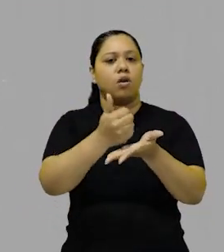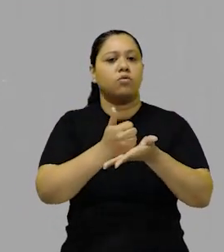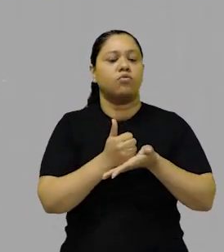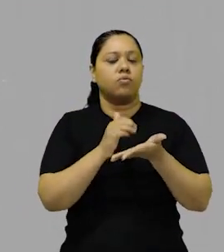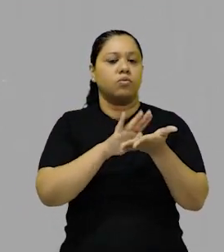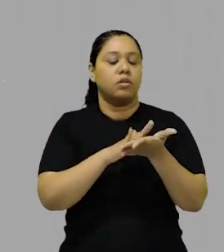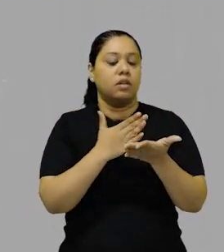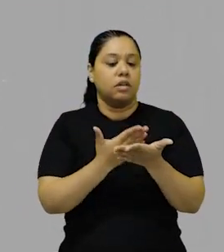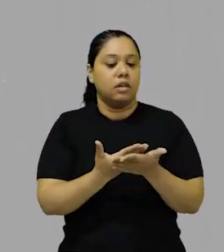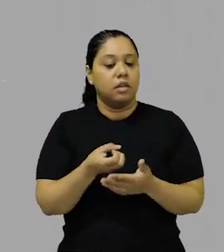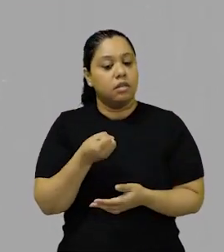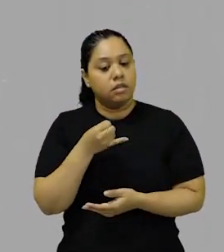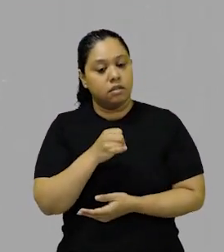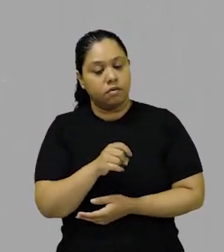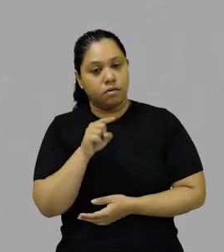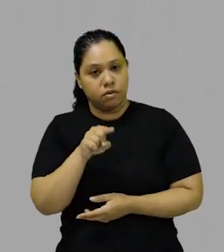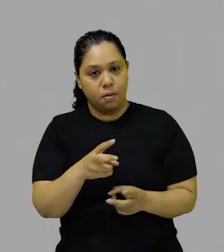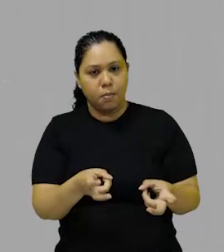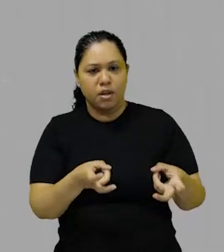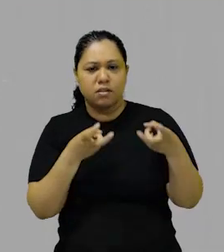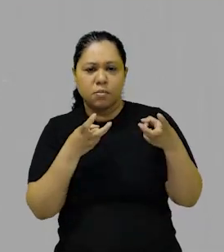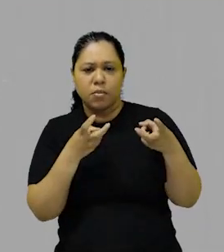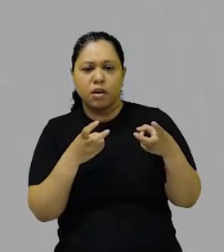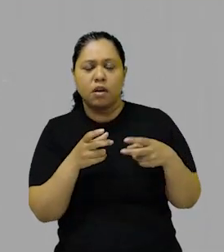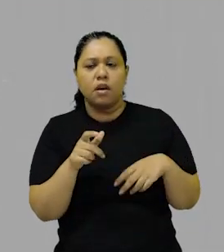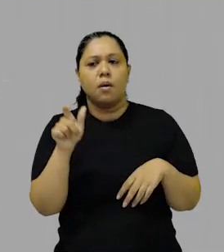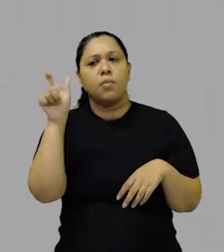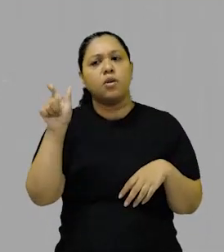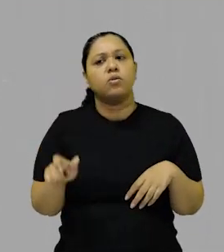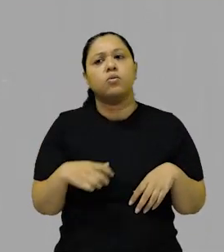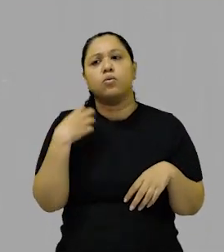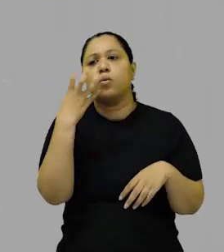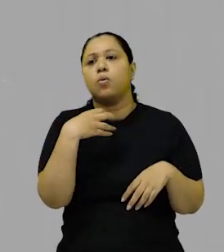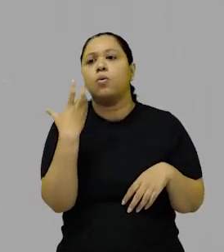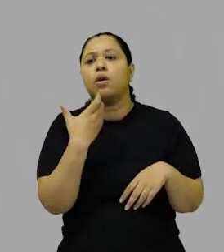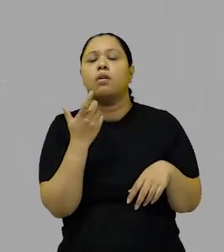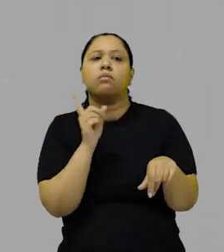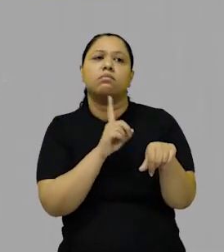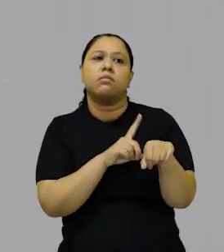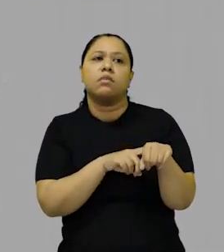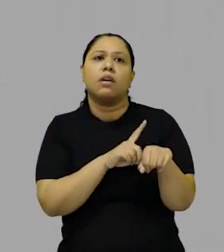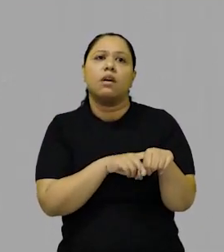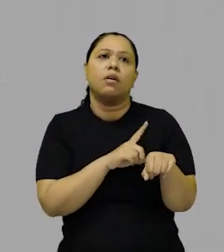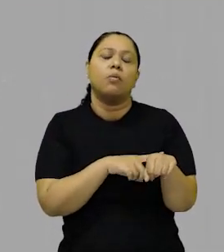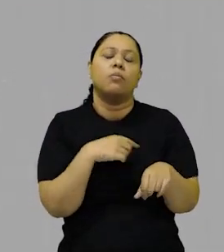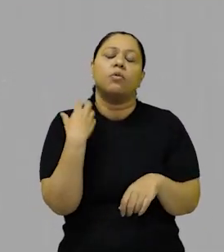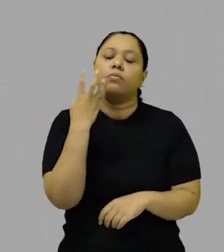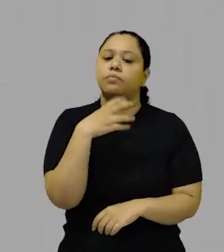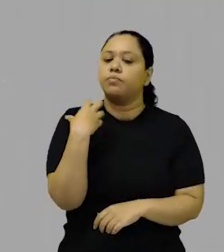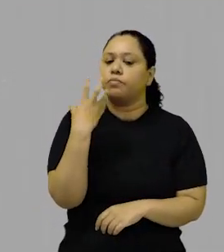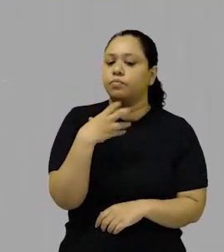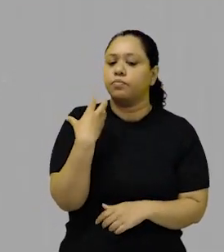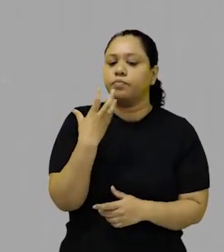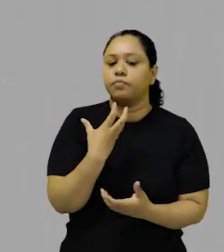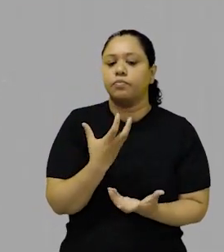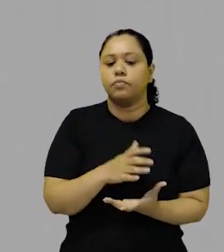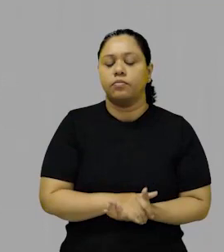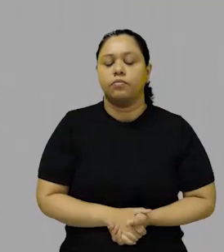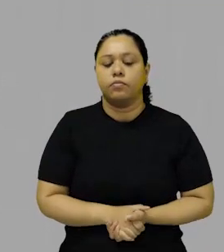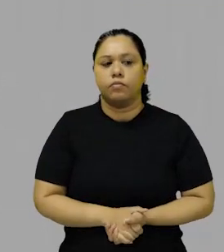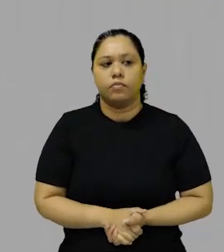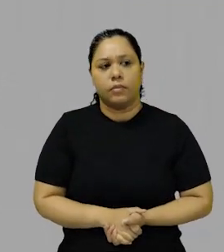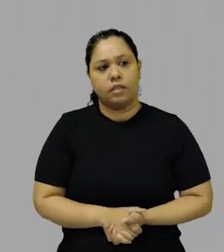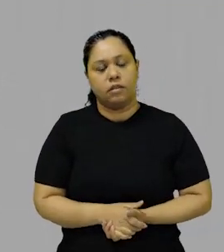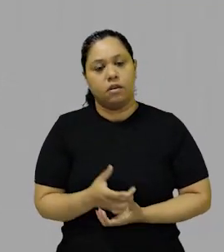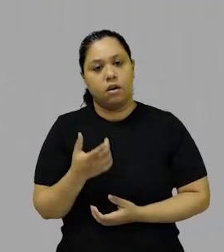Se você identifica quem é o cantor, de qual época é esse cantor, ou essa cantora, esse compositor ou compositora,